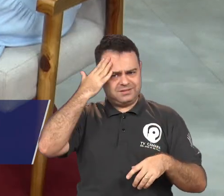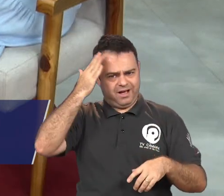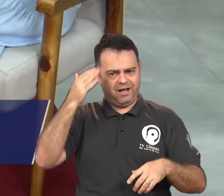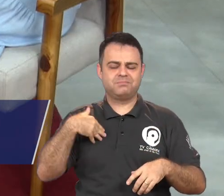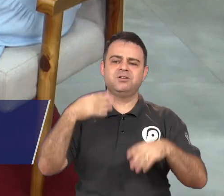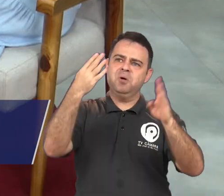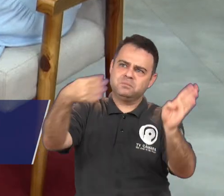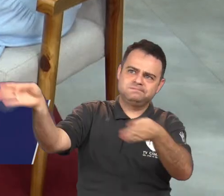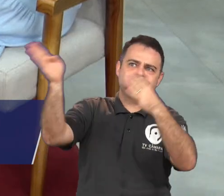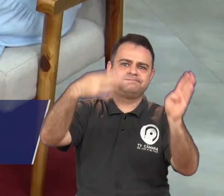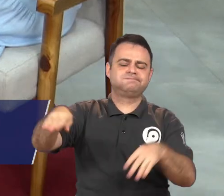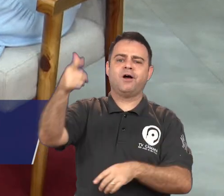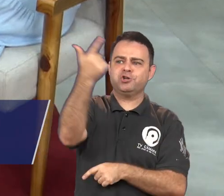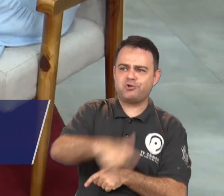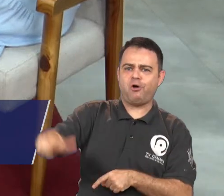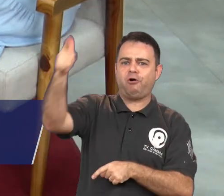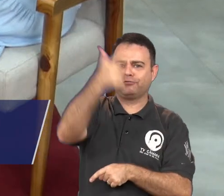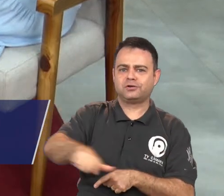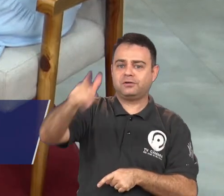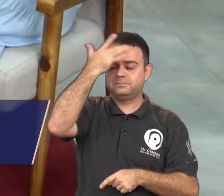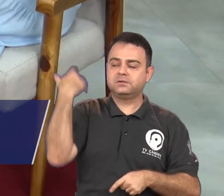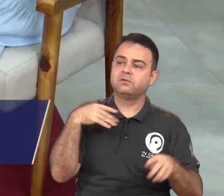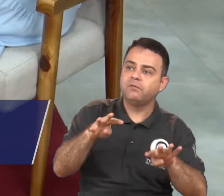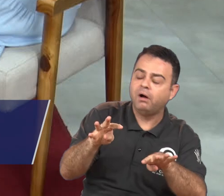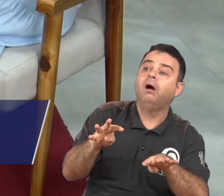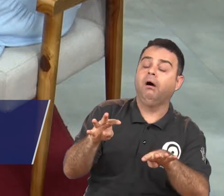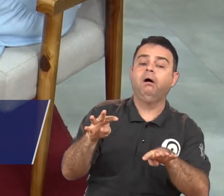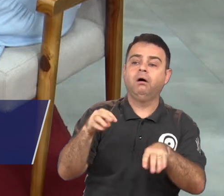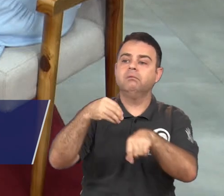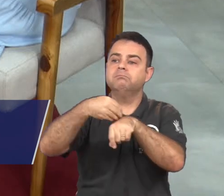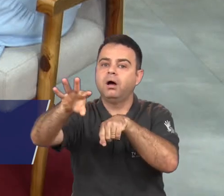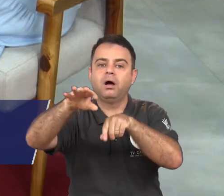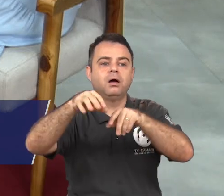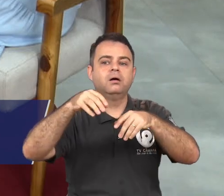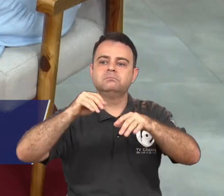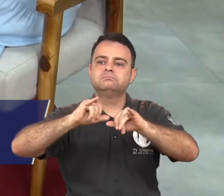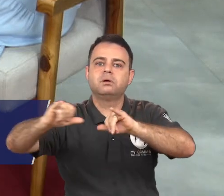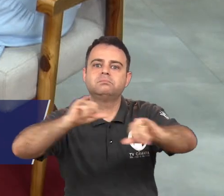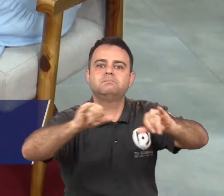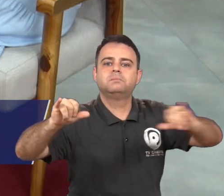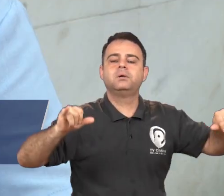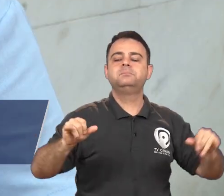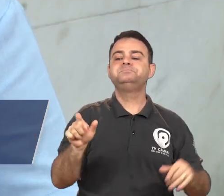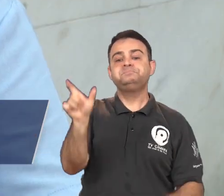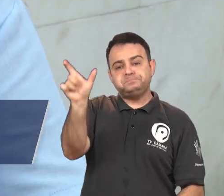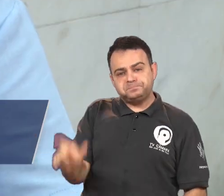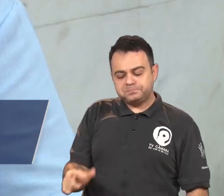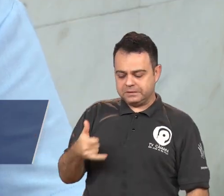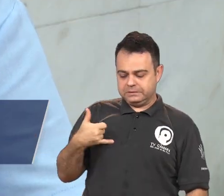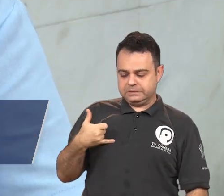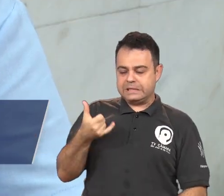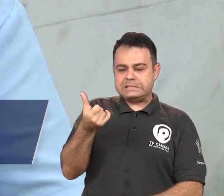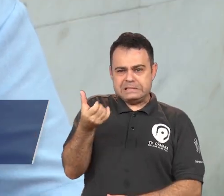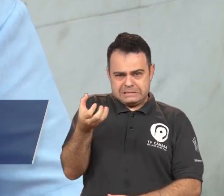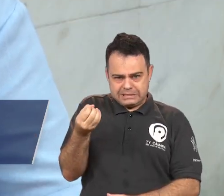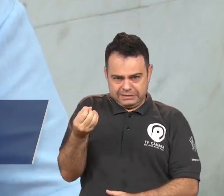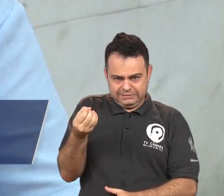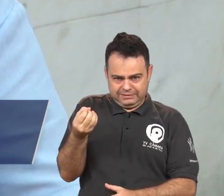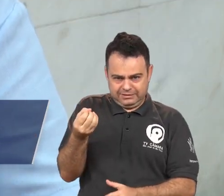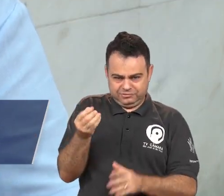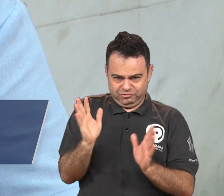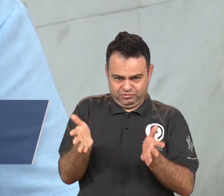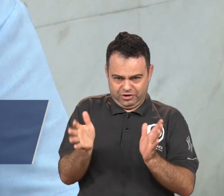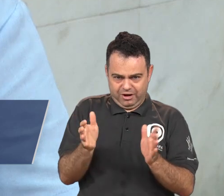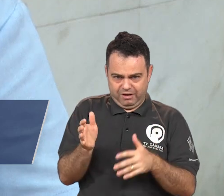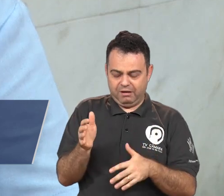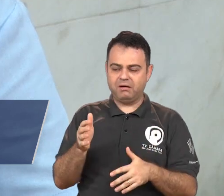vezes e acaba divulgando, e quem ouve divulga, que as pessoas com mais de 60 anos, em qualquer cinema da cidade de Rio